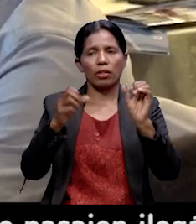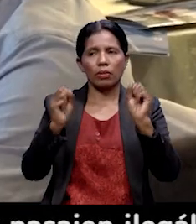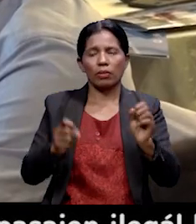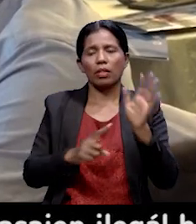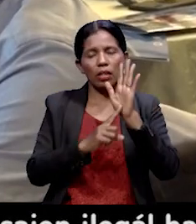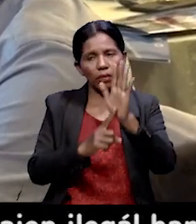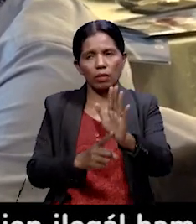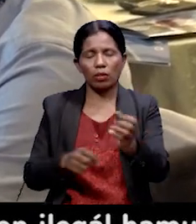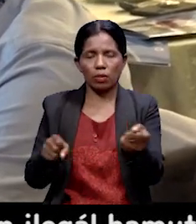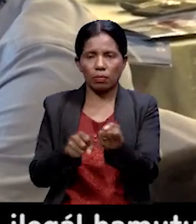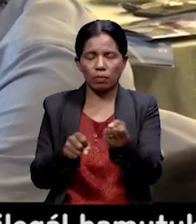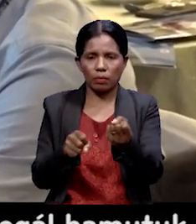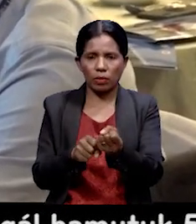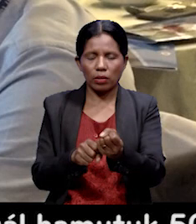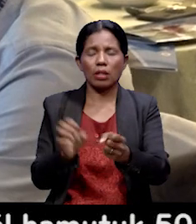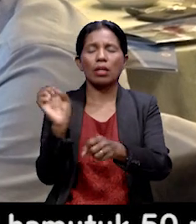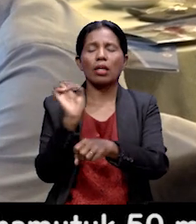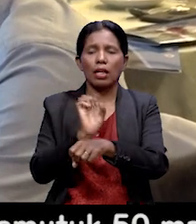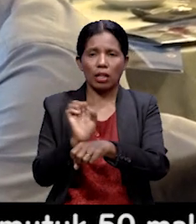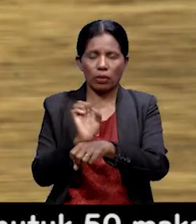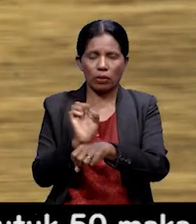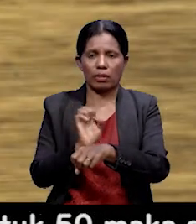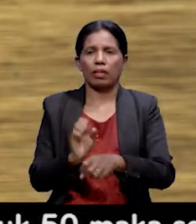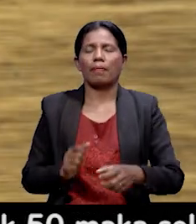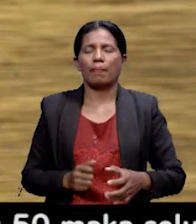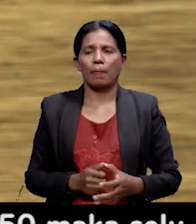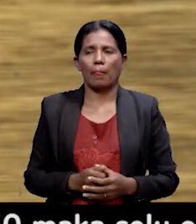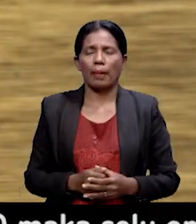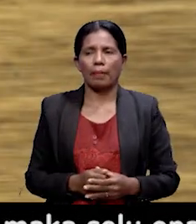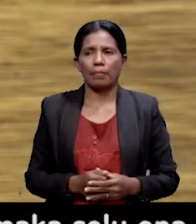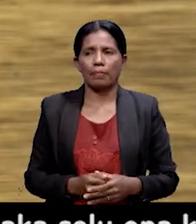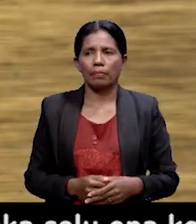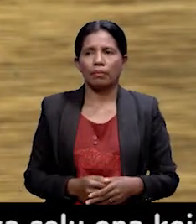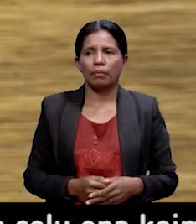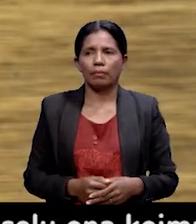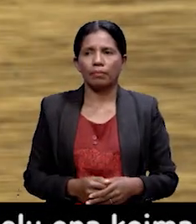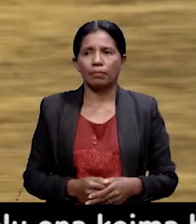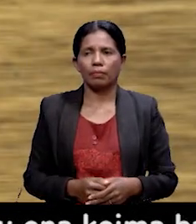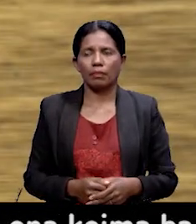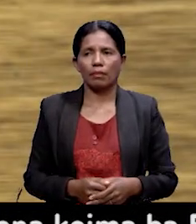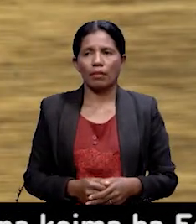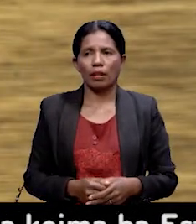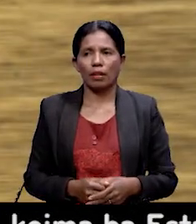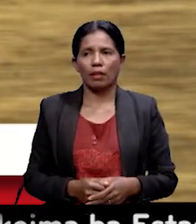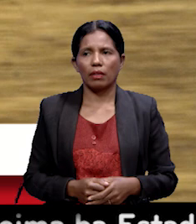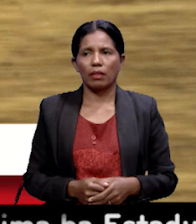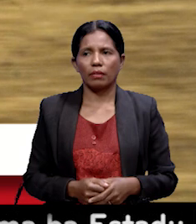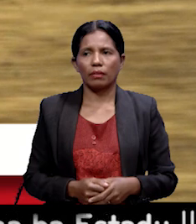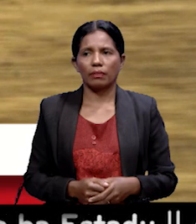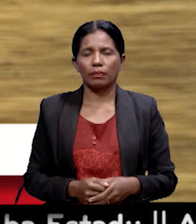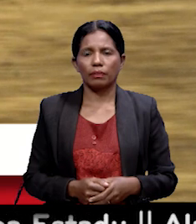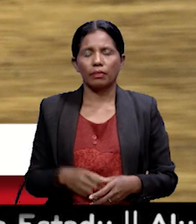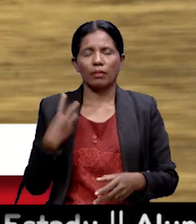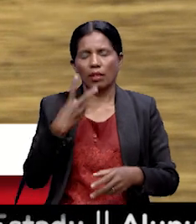no contribui para a recuperação econômica. O governo sempre teve a percepção de que a crise